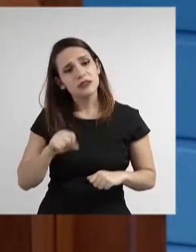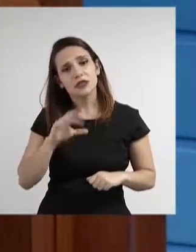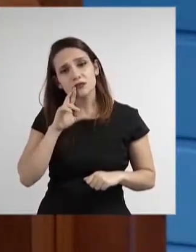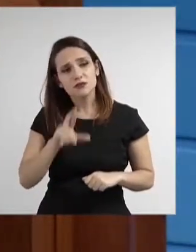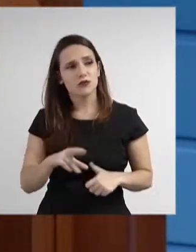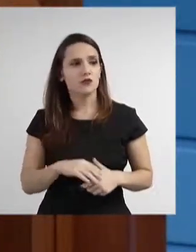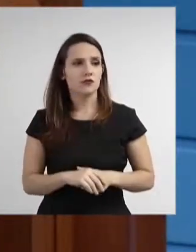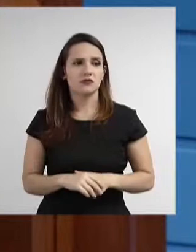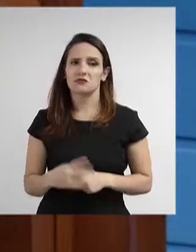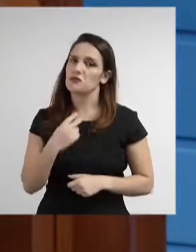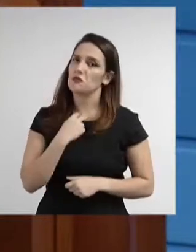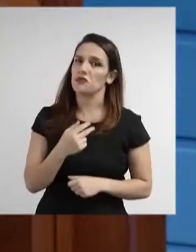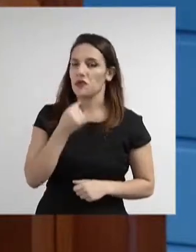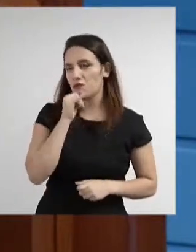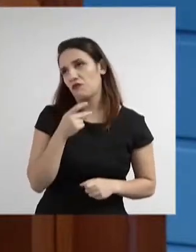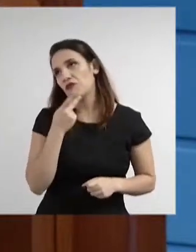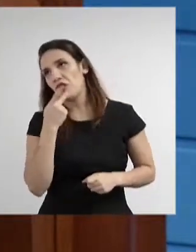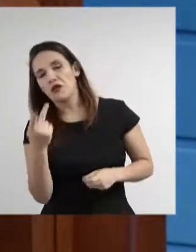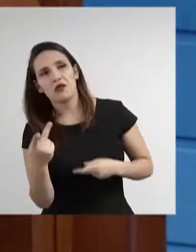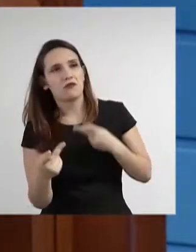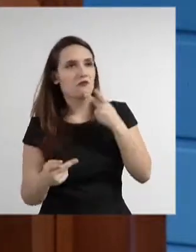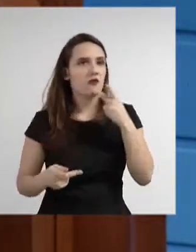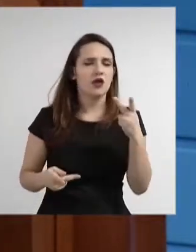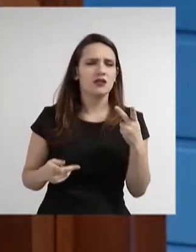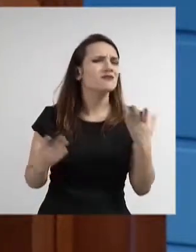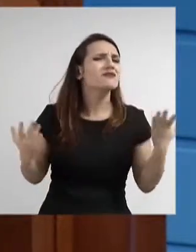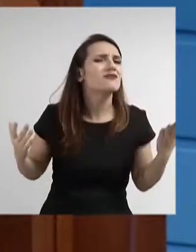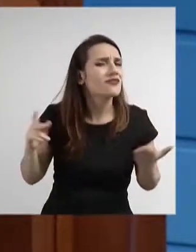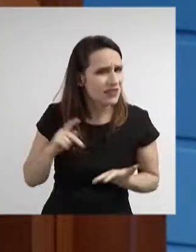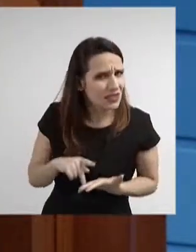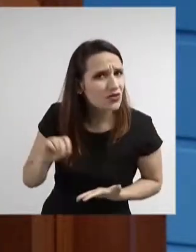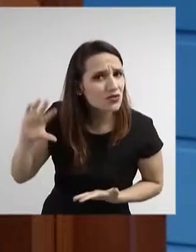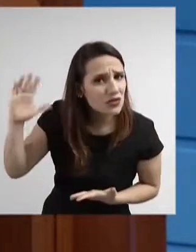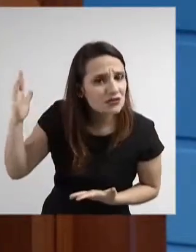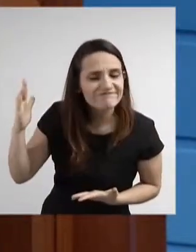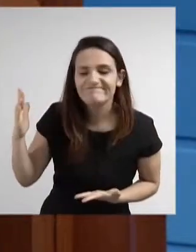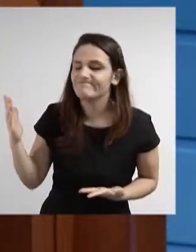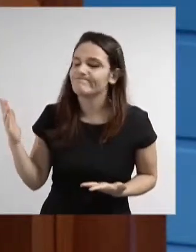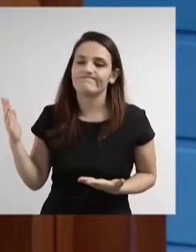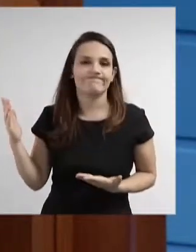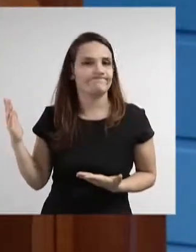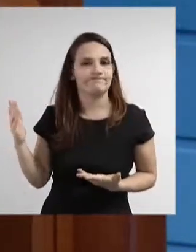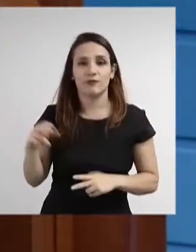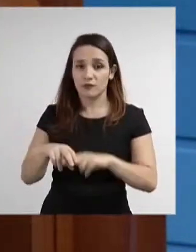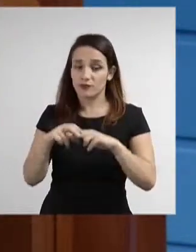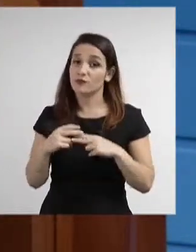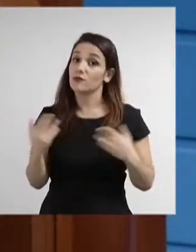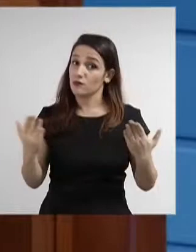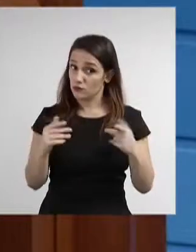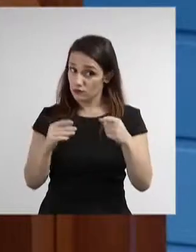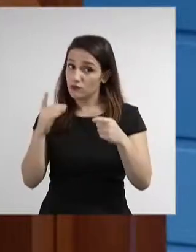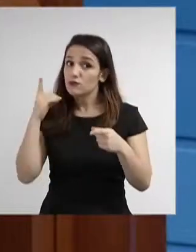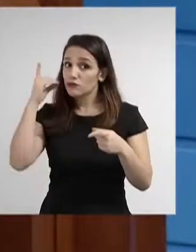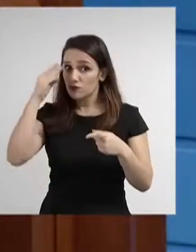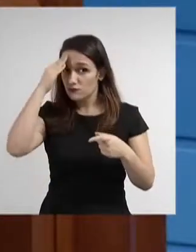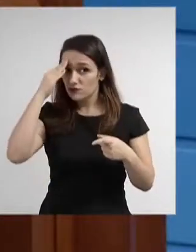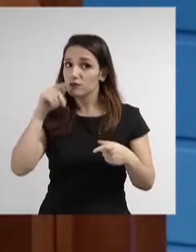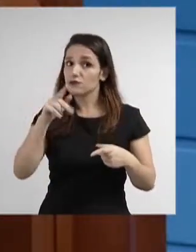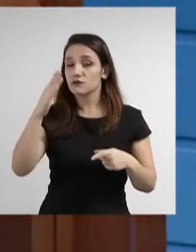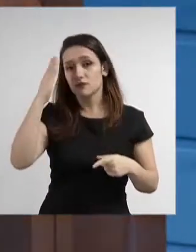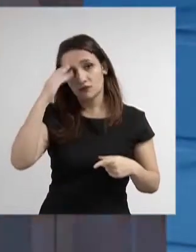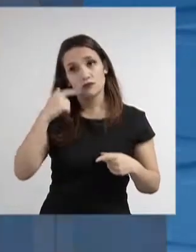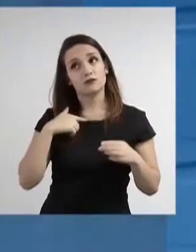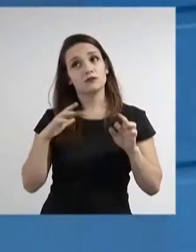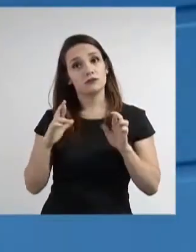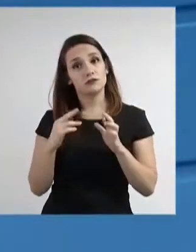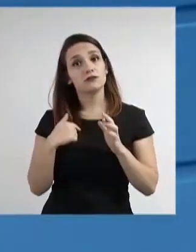Não dá para ficar fala daqui, fala de lá e na prática não acontecer. Então eu espero, deputado Barbosinha, que Vossa Excelência,